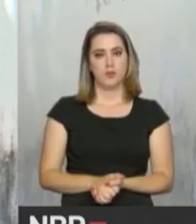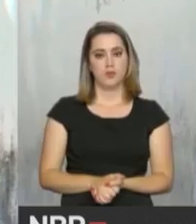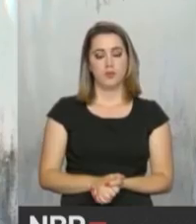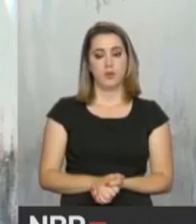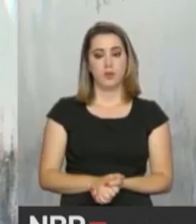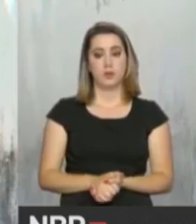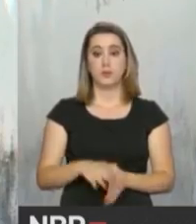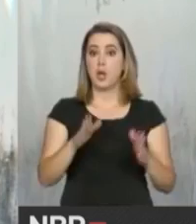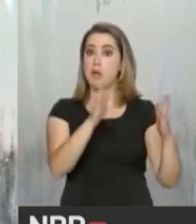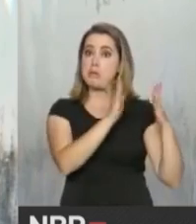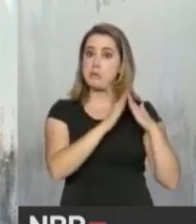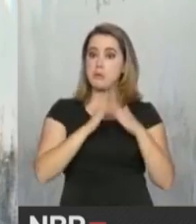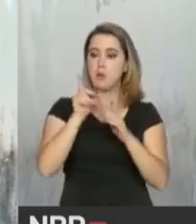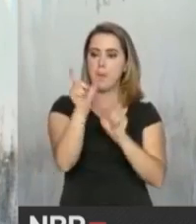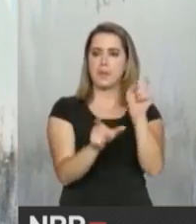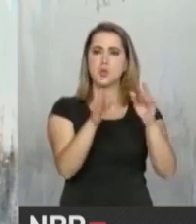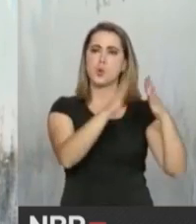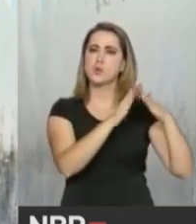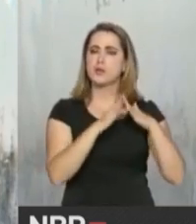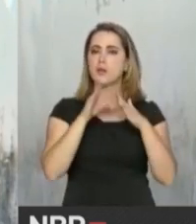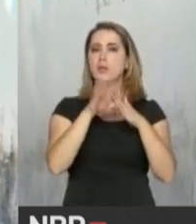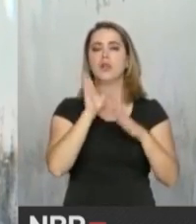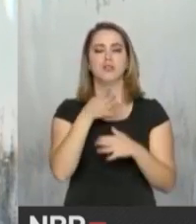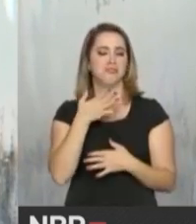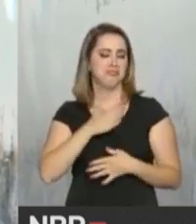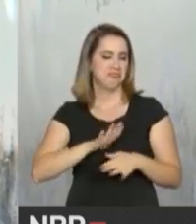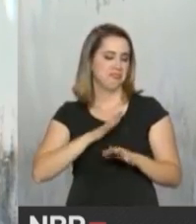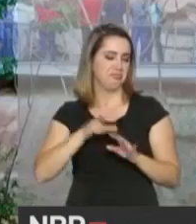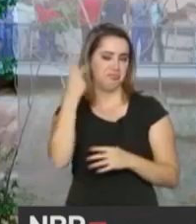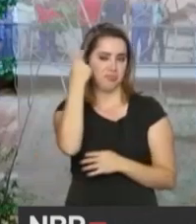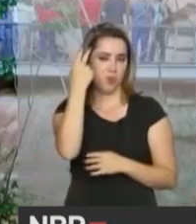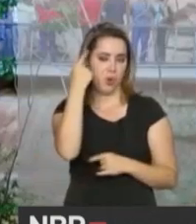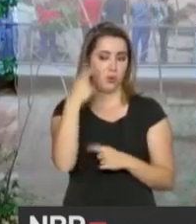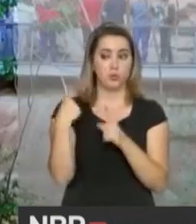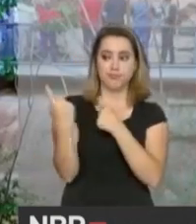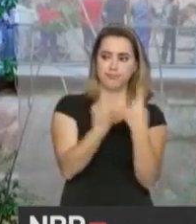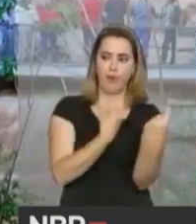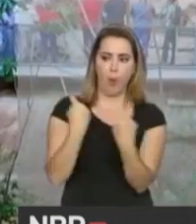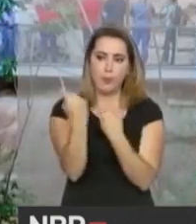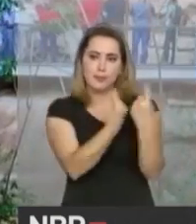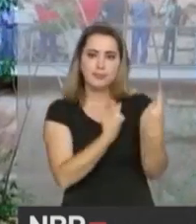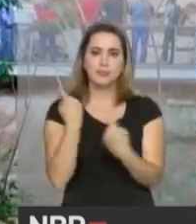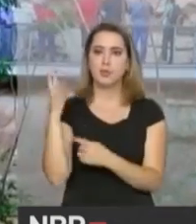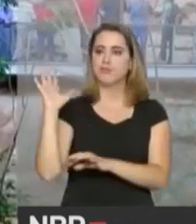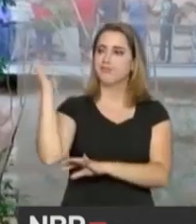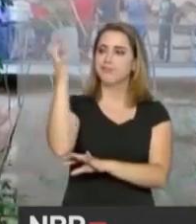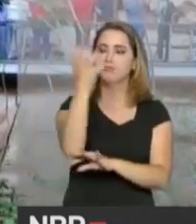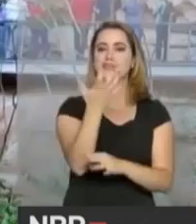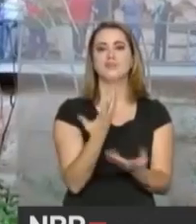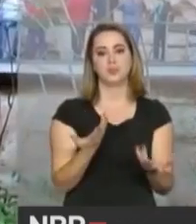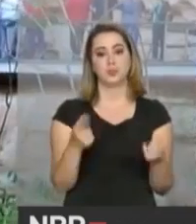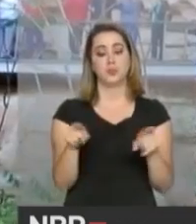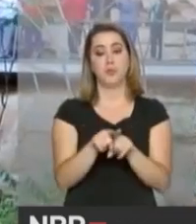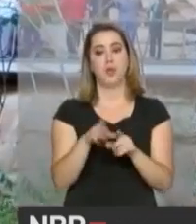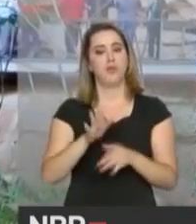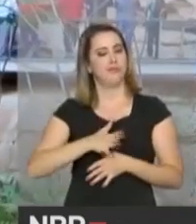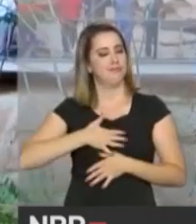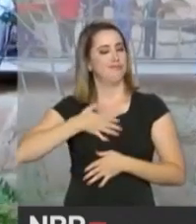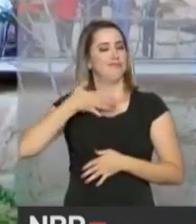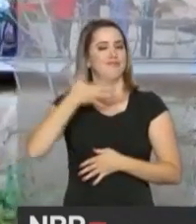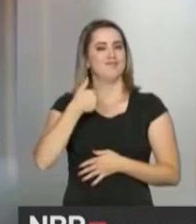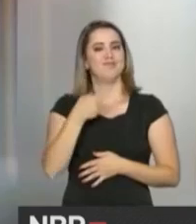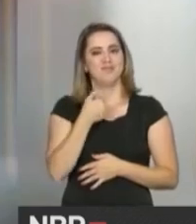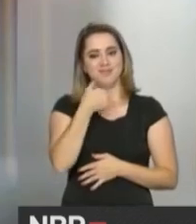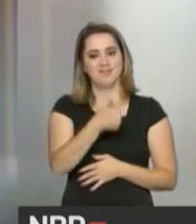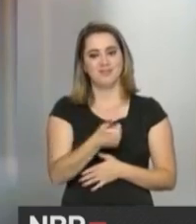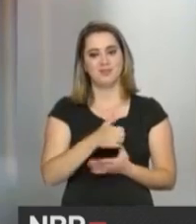Os moradores de São Raimundo Nonato já se acostumaram com o movimento gerado pelo Parque da Serra da Capivara e se orgulham desse